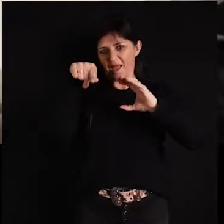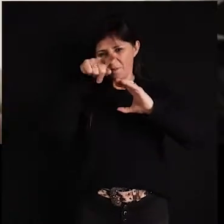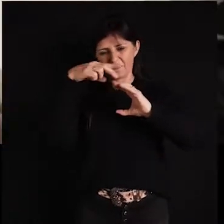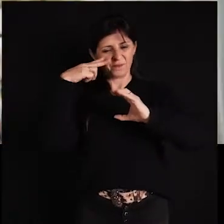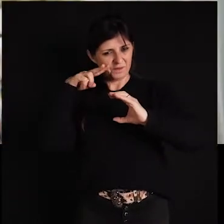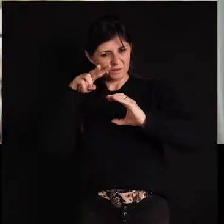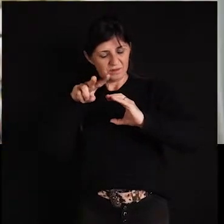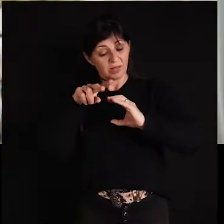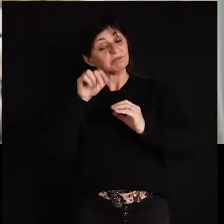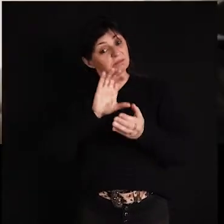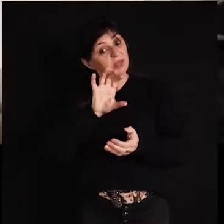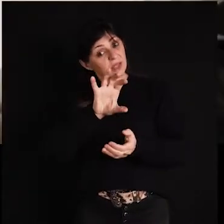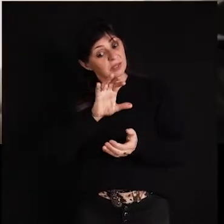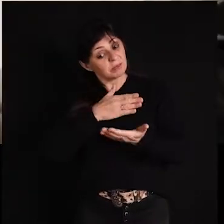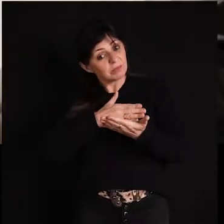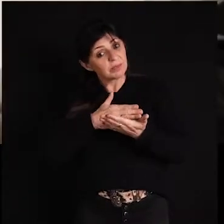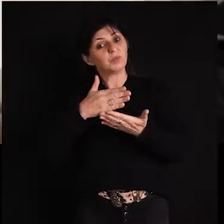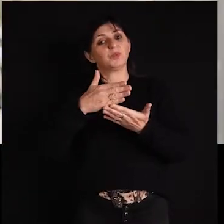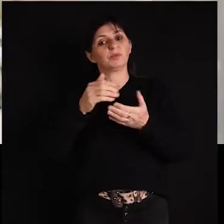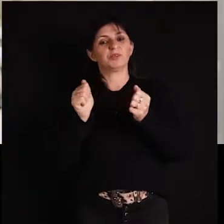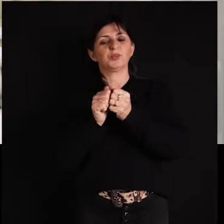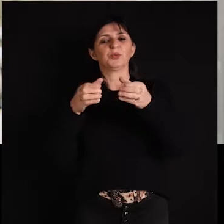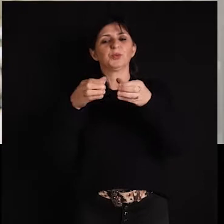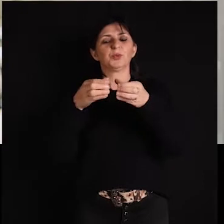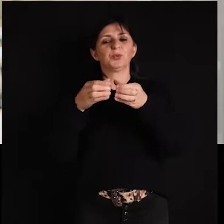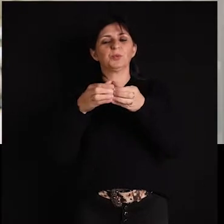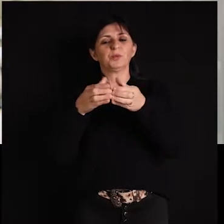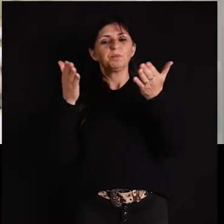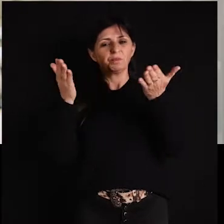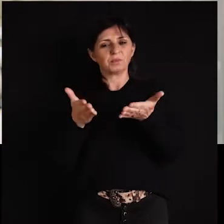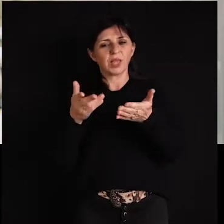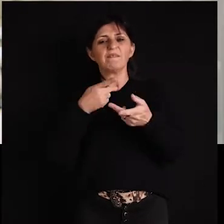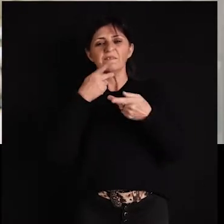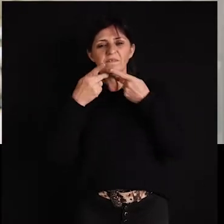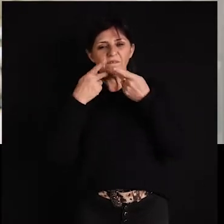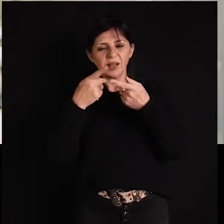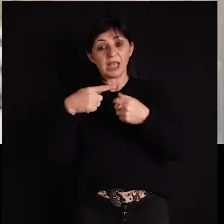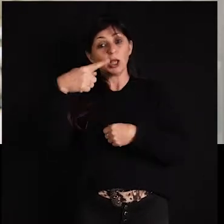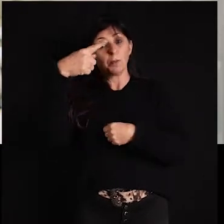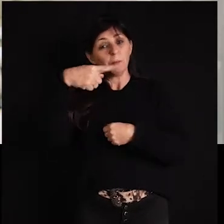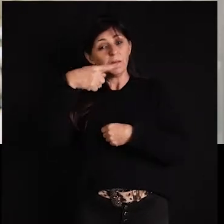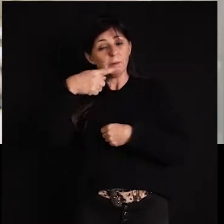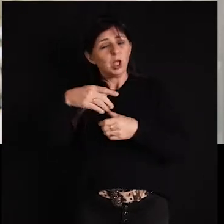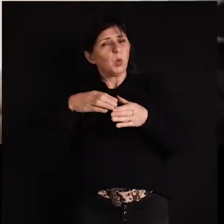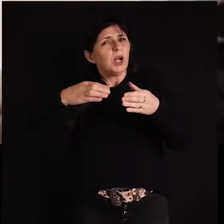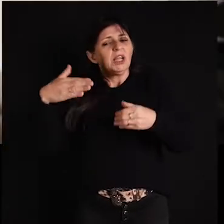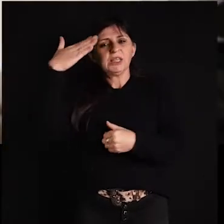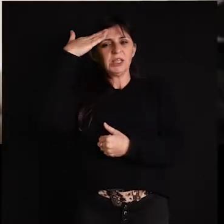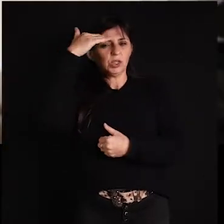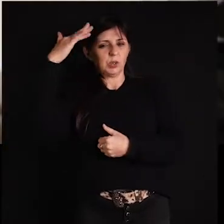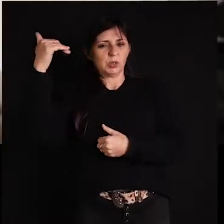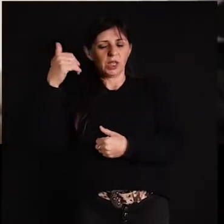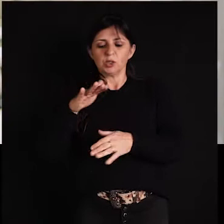Então, assim que foi o começo da história com os Monarcas. Como eu vinha falando para vocês, o primeiro grande sucesso que eu gravei foi De